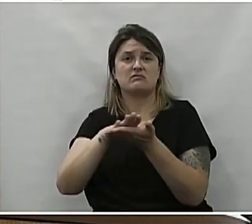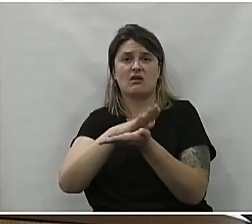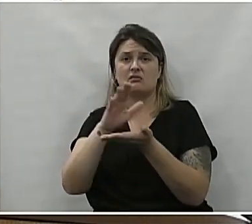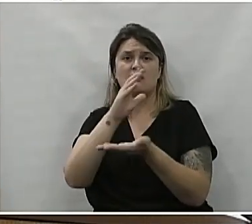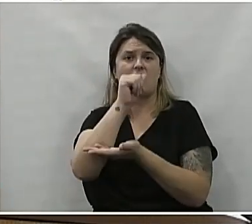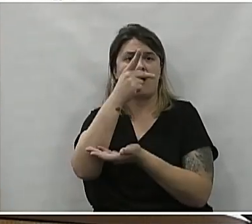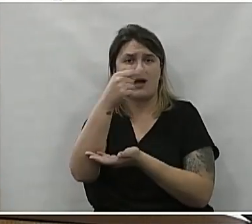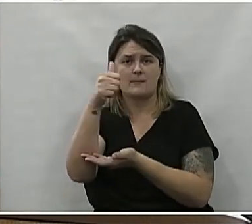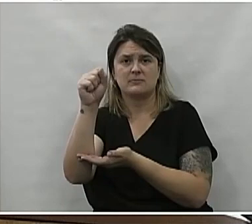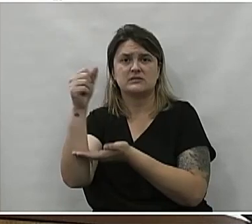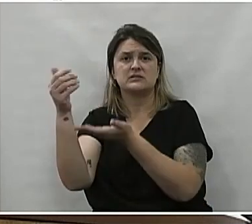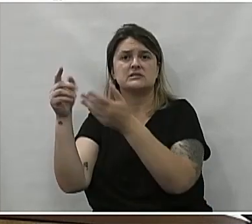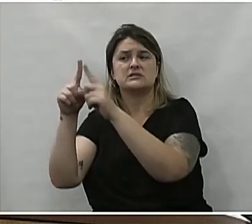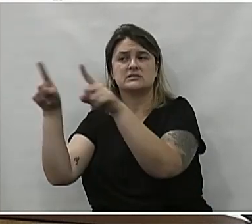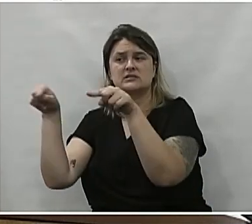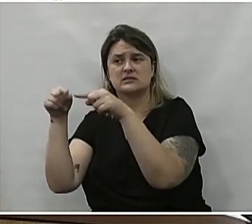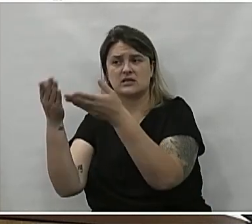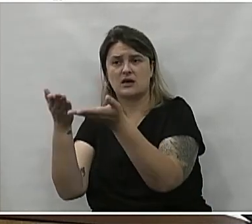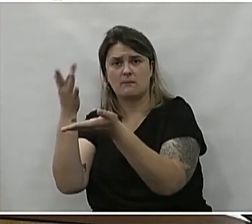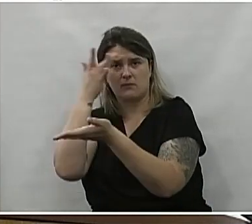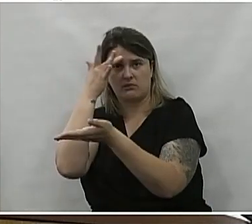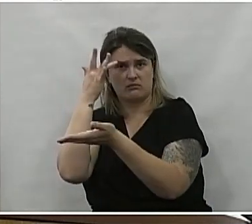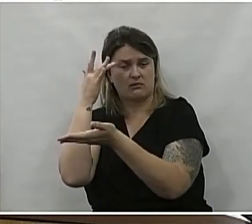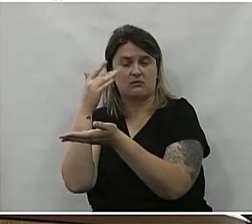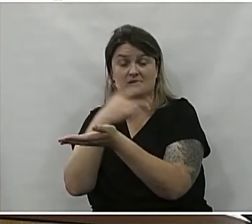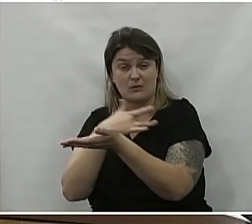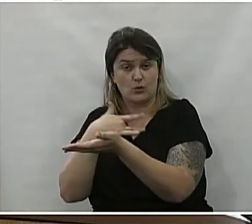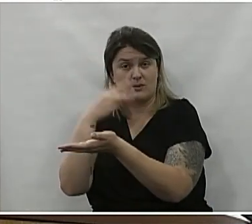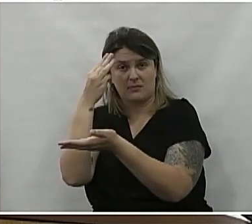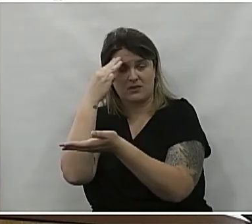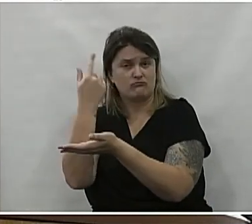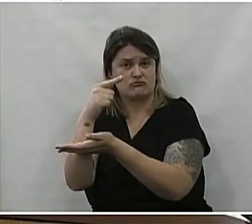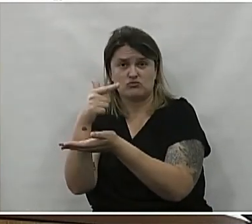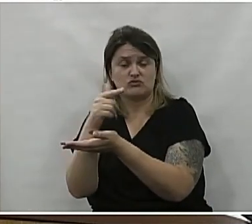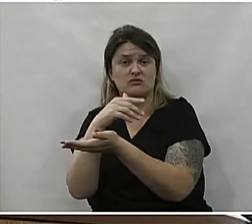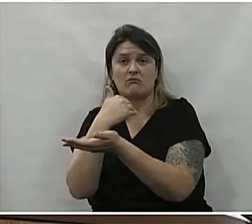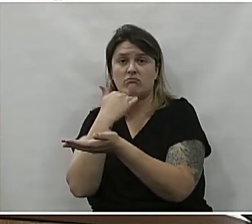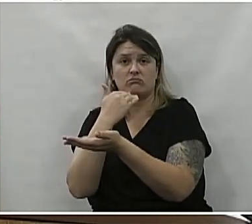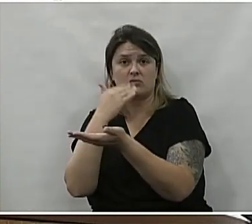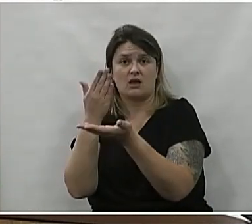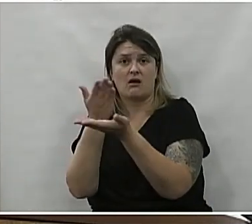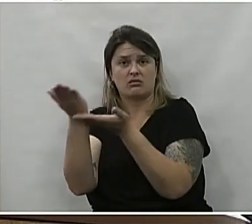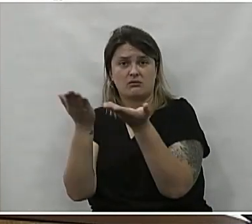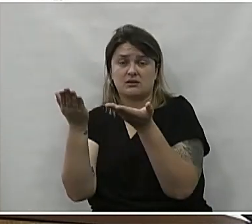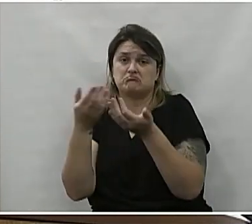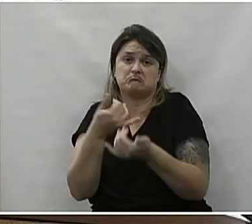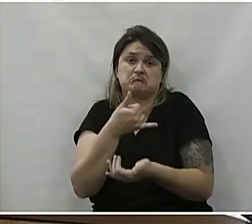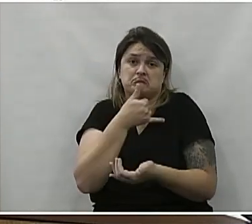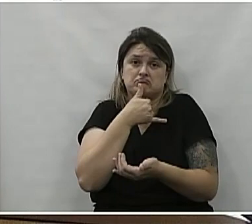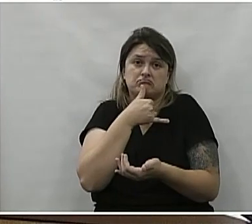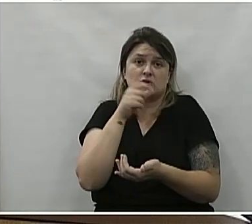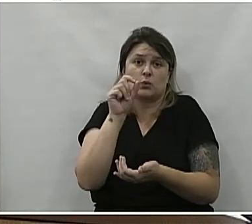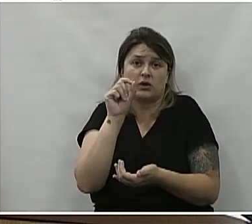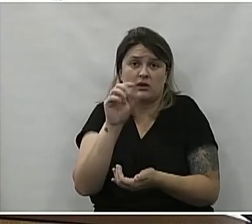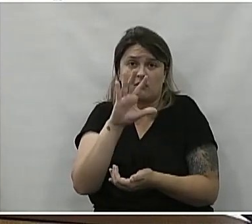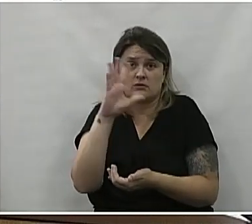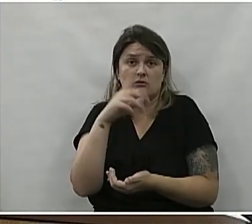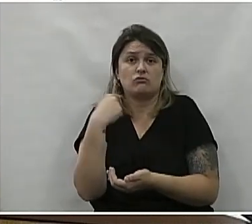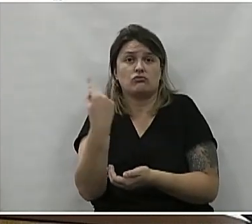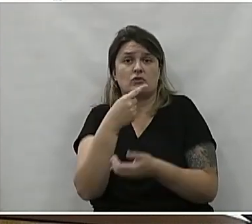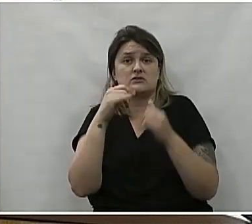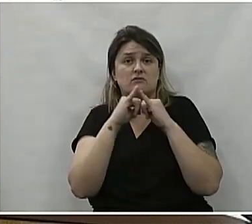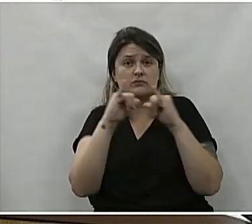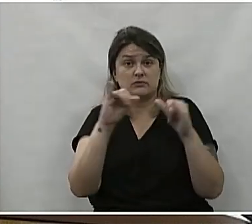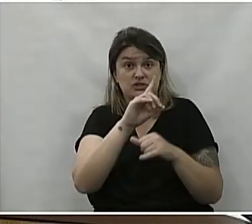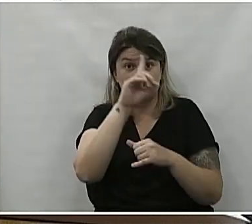CAPS Ambulatório De saúde mental Ou mesmo Em que Lamentamos Profundamente O ocorrido Informamos